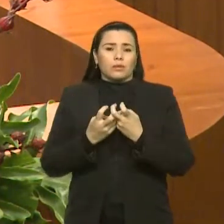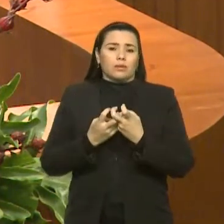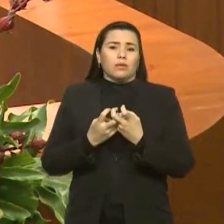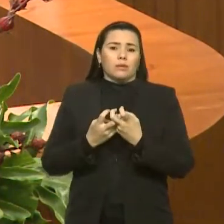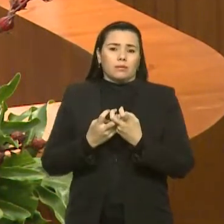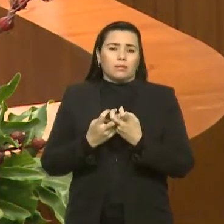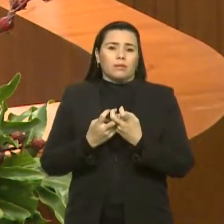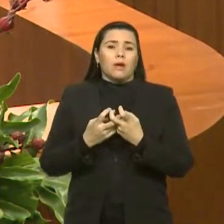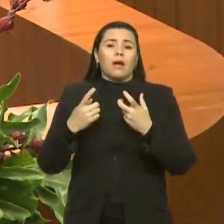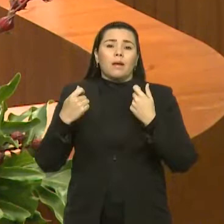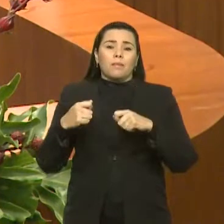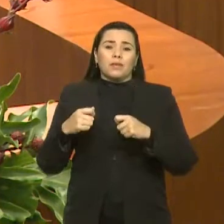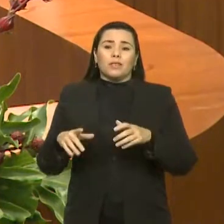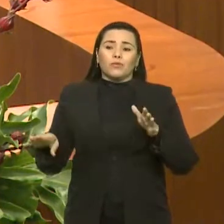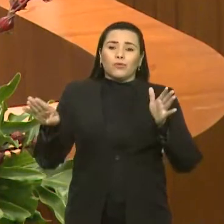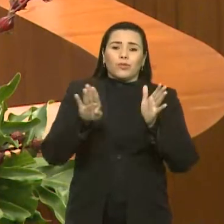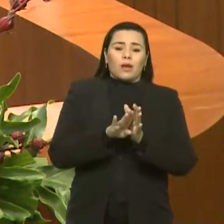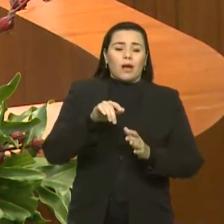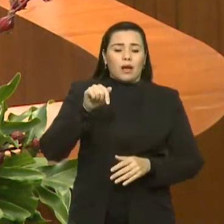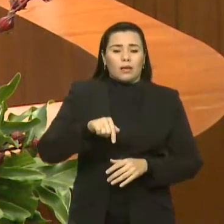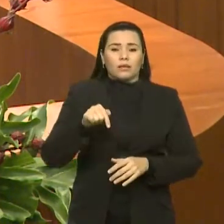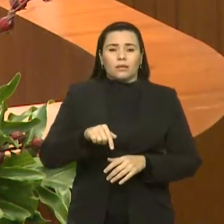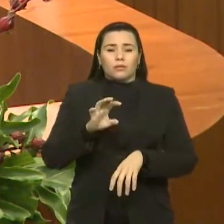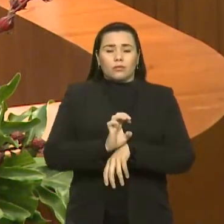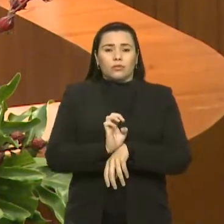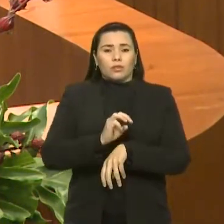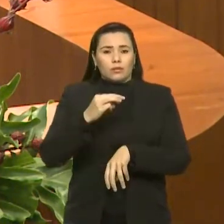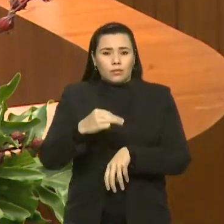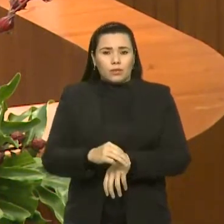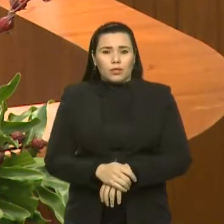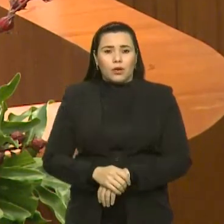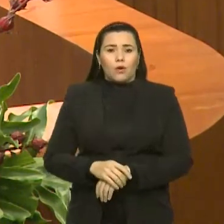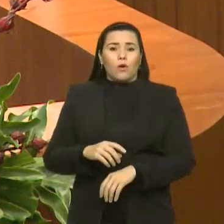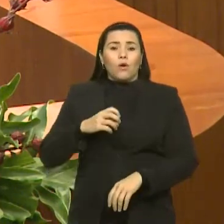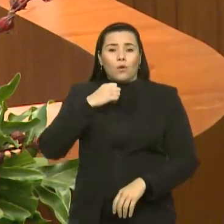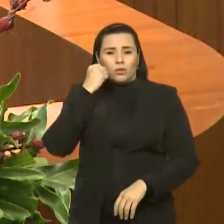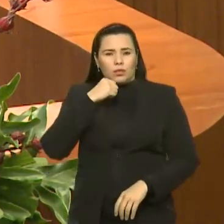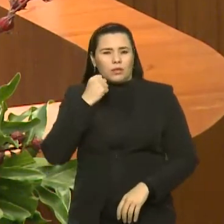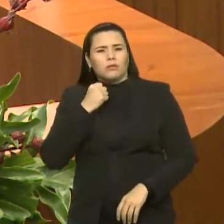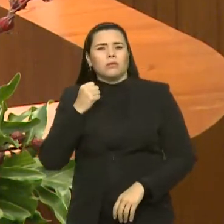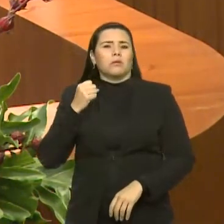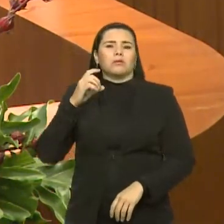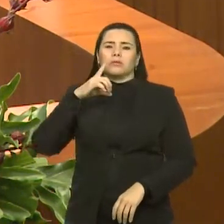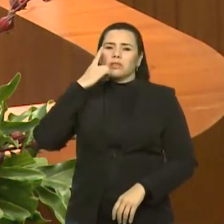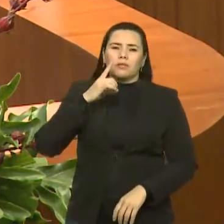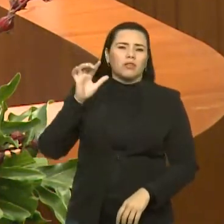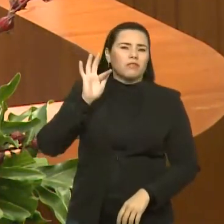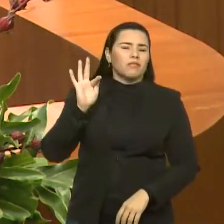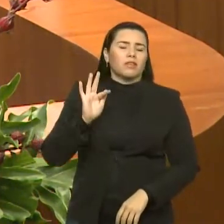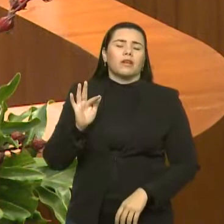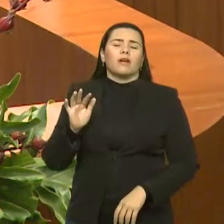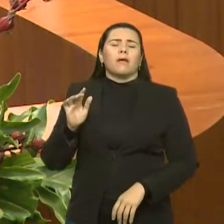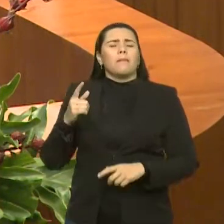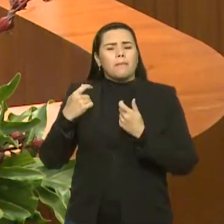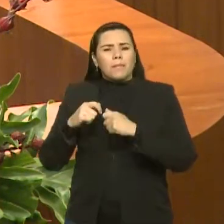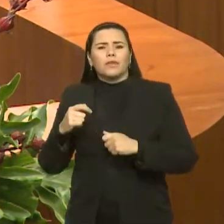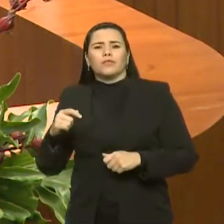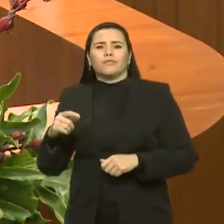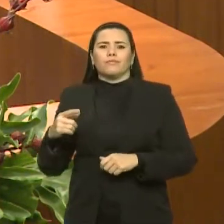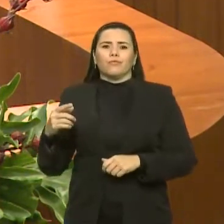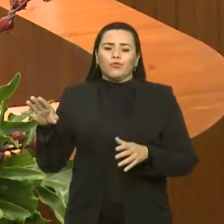fazer algo para que a gente possa resolver esse problema. E para encerrar, eu quero apenas